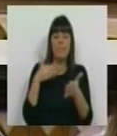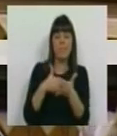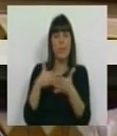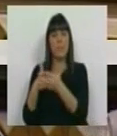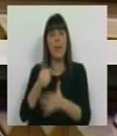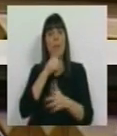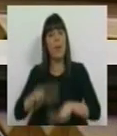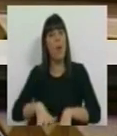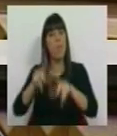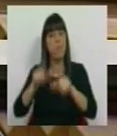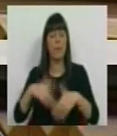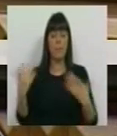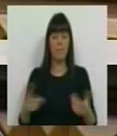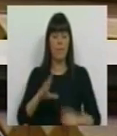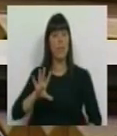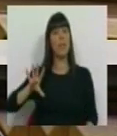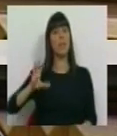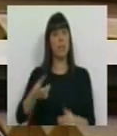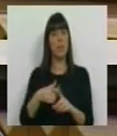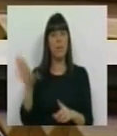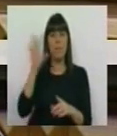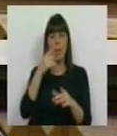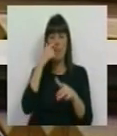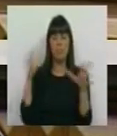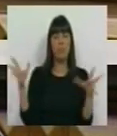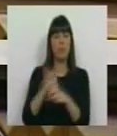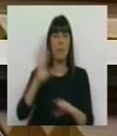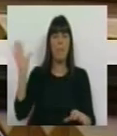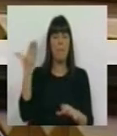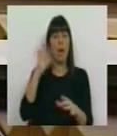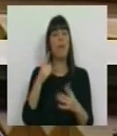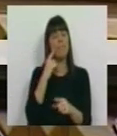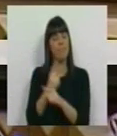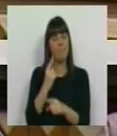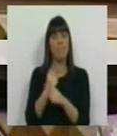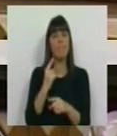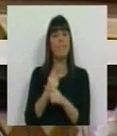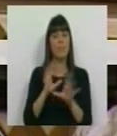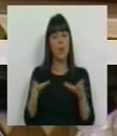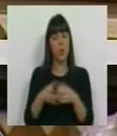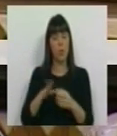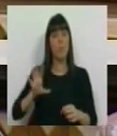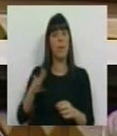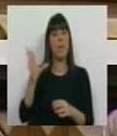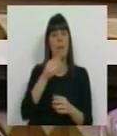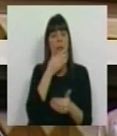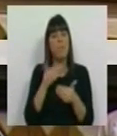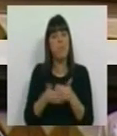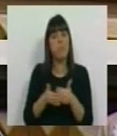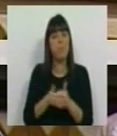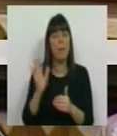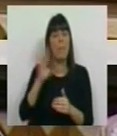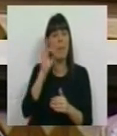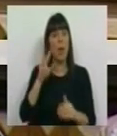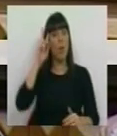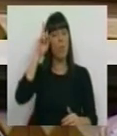esse mesmo desenvolvimento. Este distrito, sendo dos mais despovoados do país, tem-se mantido no grupo dos distritos mais envelhecidos.